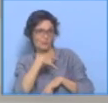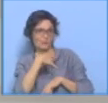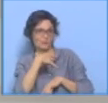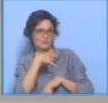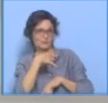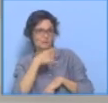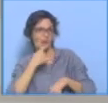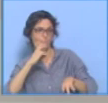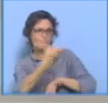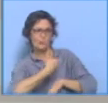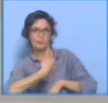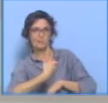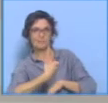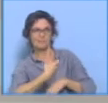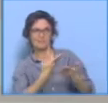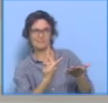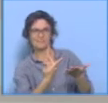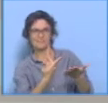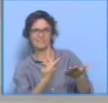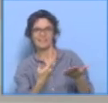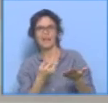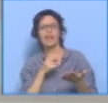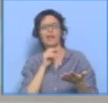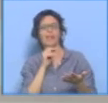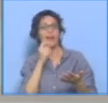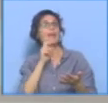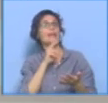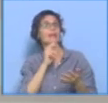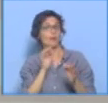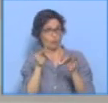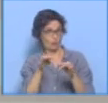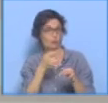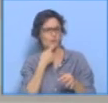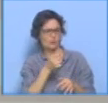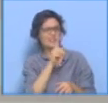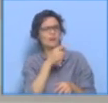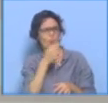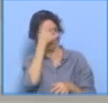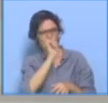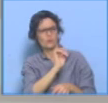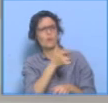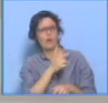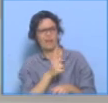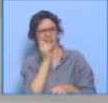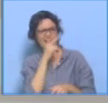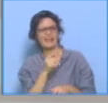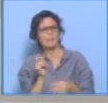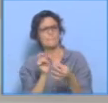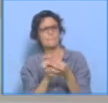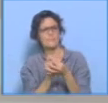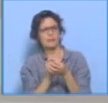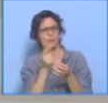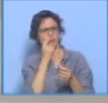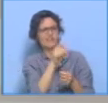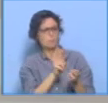avesso e, ao fim, pergunta-lhe: quem achas que se tornou próximo deste que